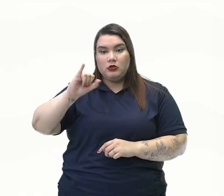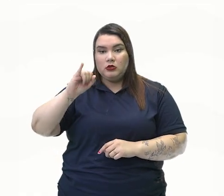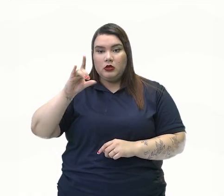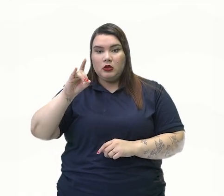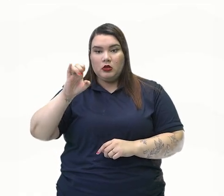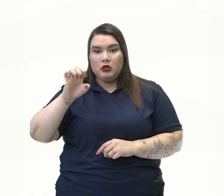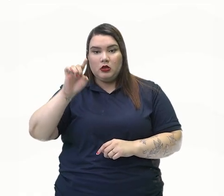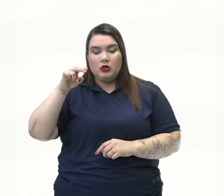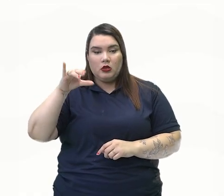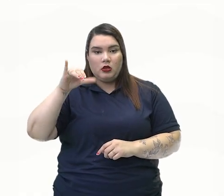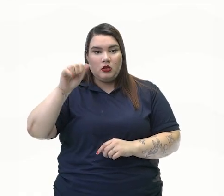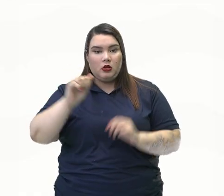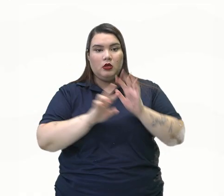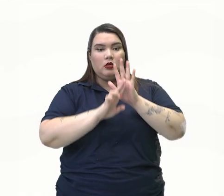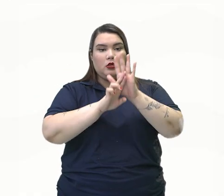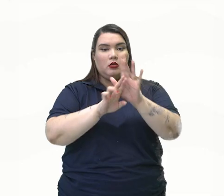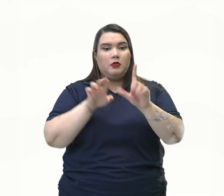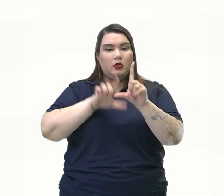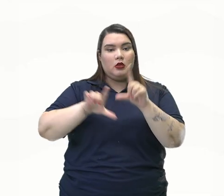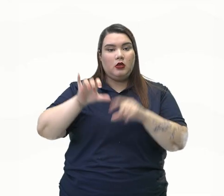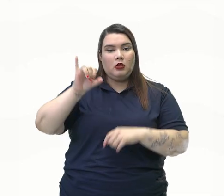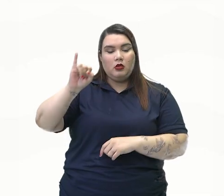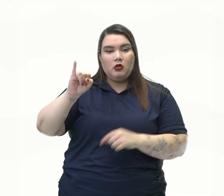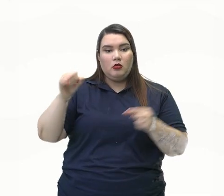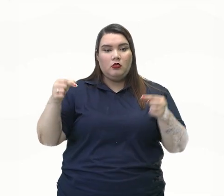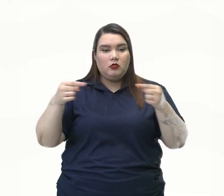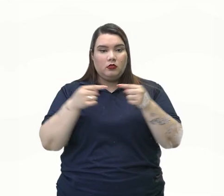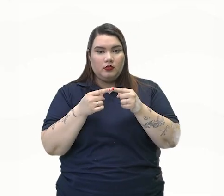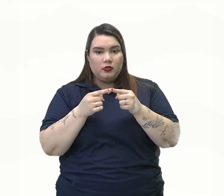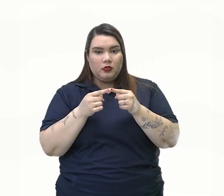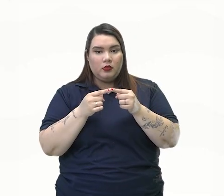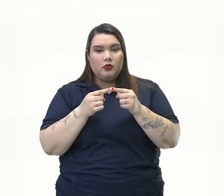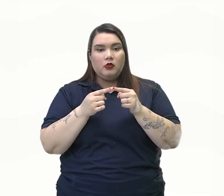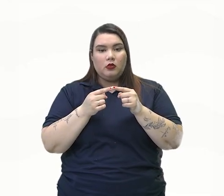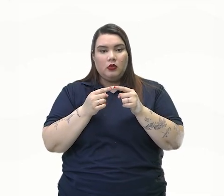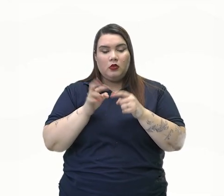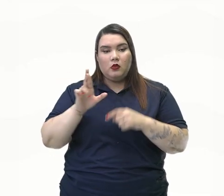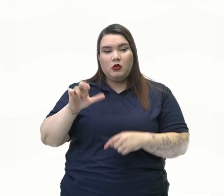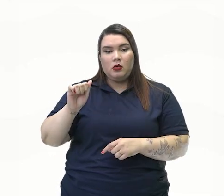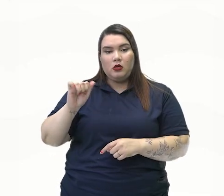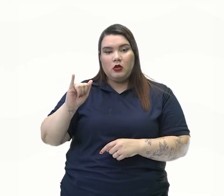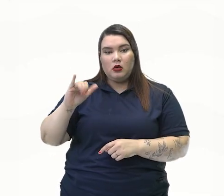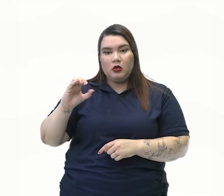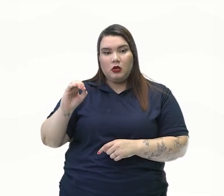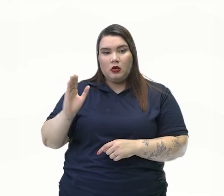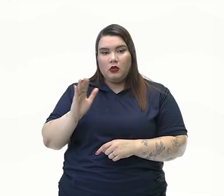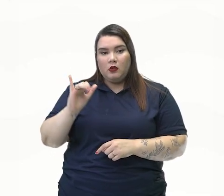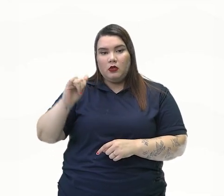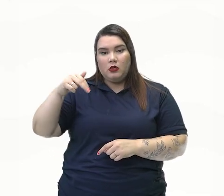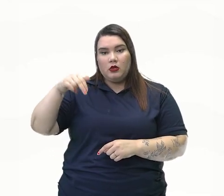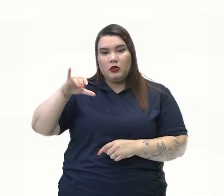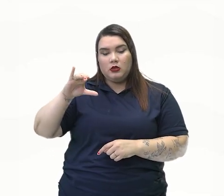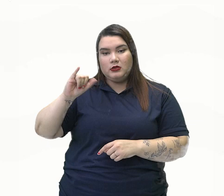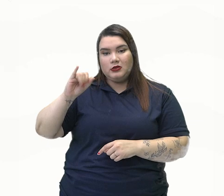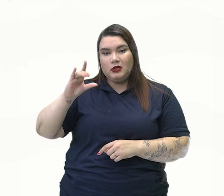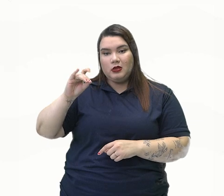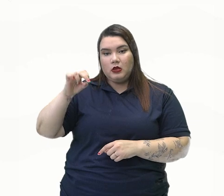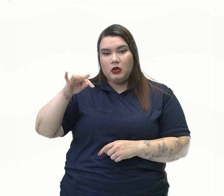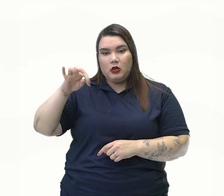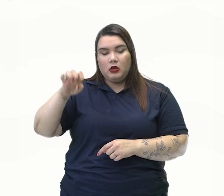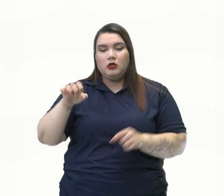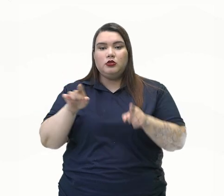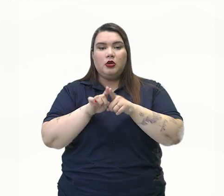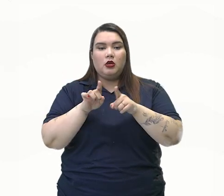incidência, representado pela letra I, sendo entre o raio incidente e a